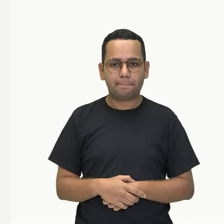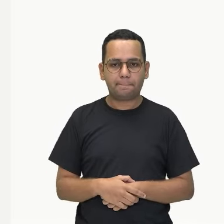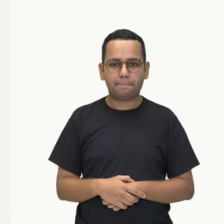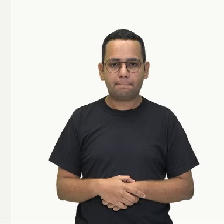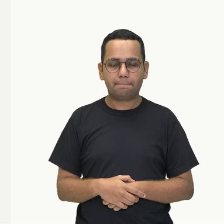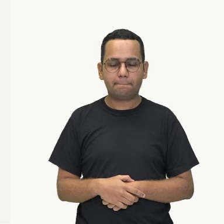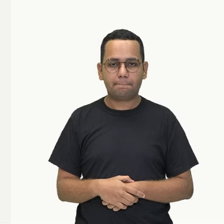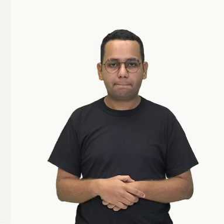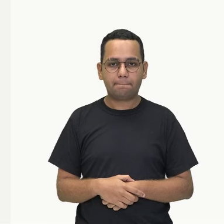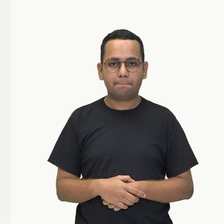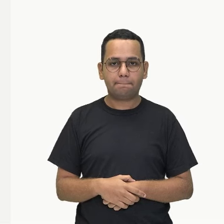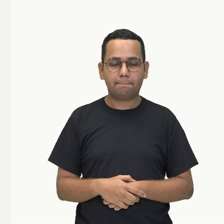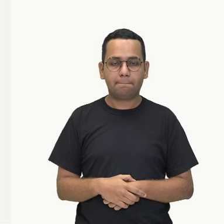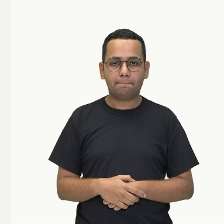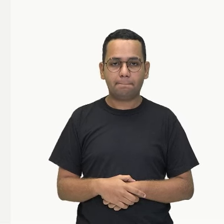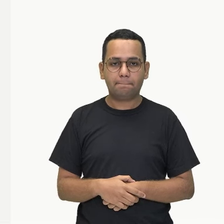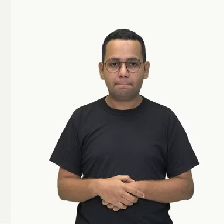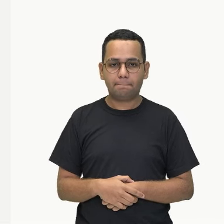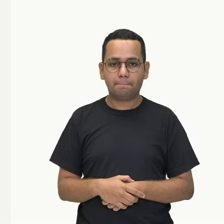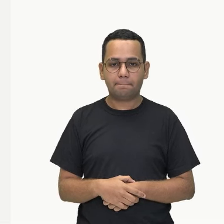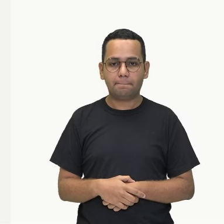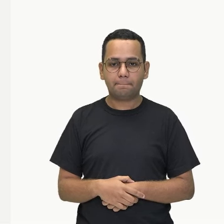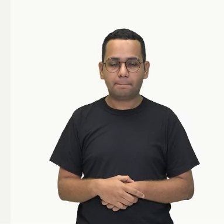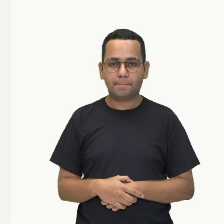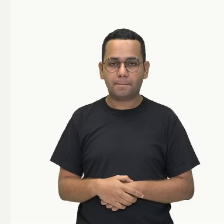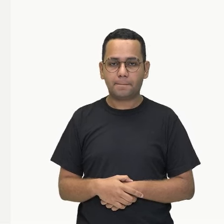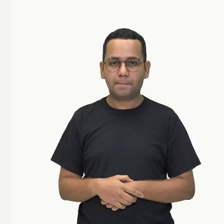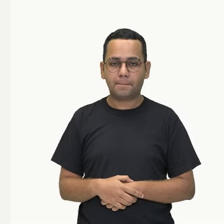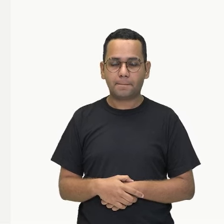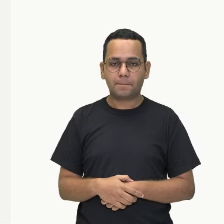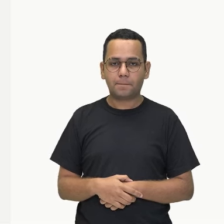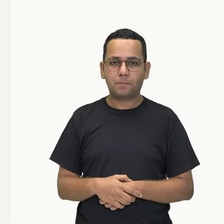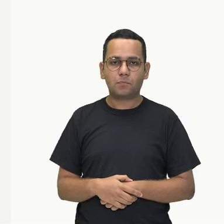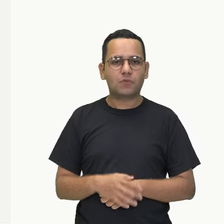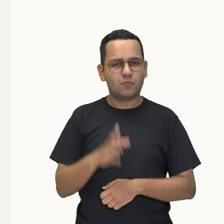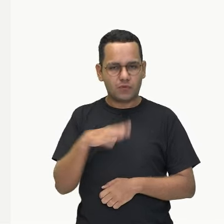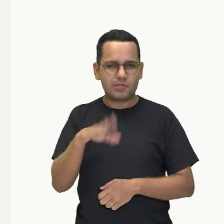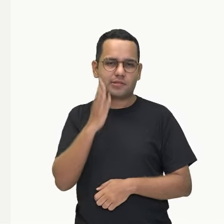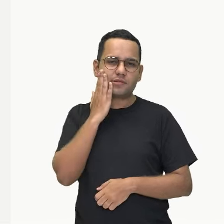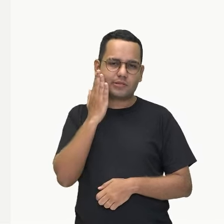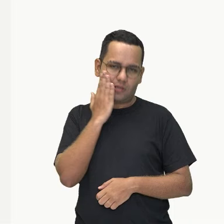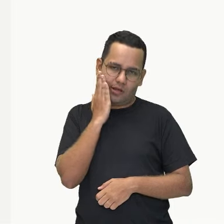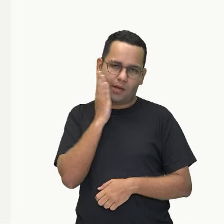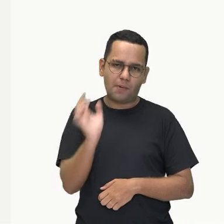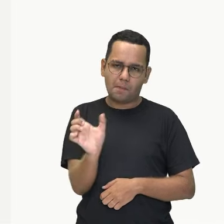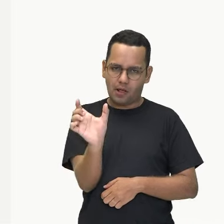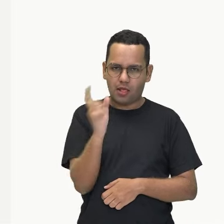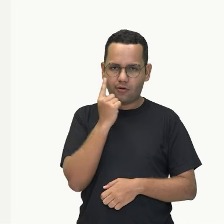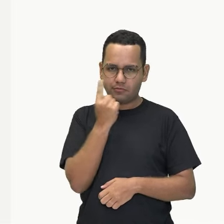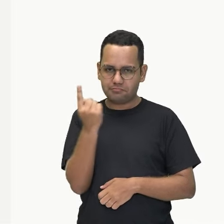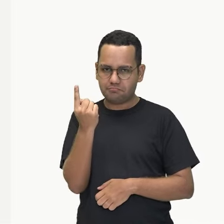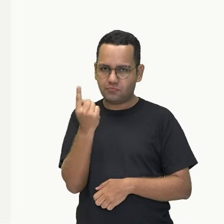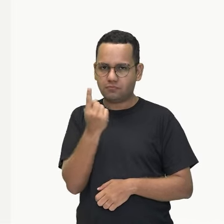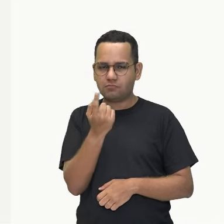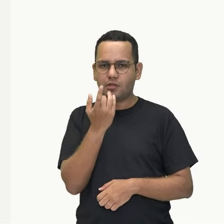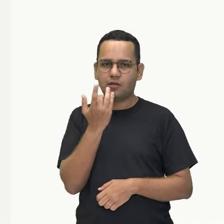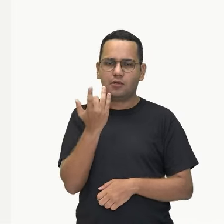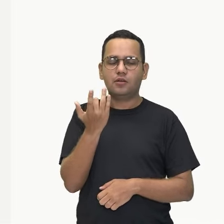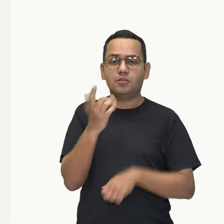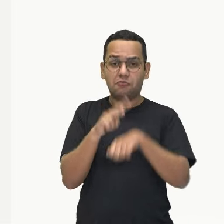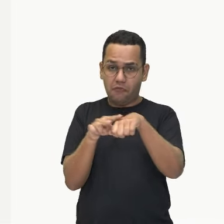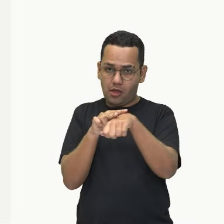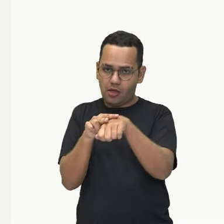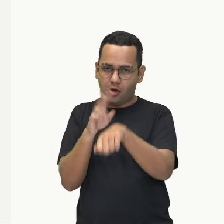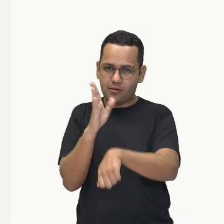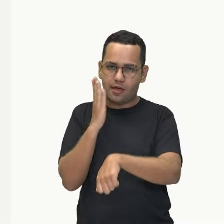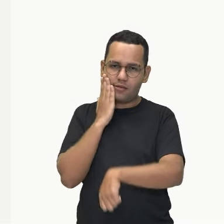termos semelhantes. Então, a gente já viu o que é termos semelhantes, tá? E